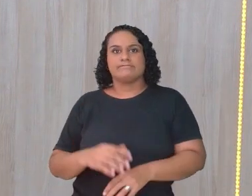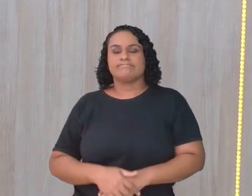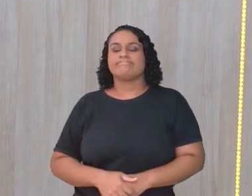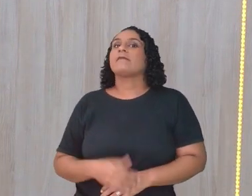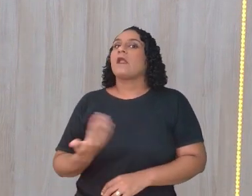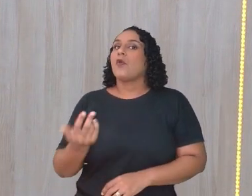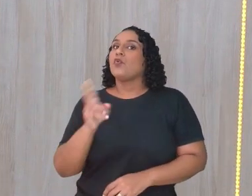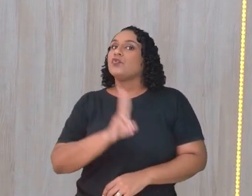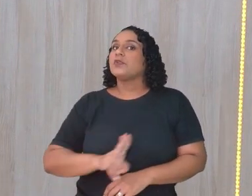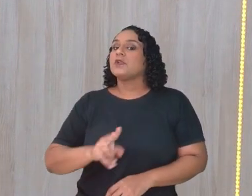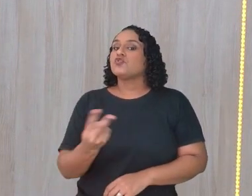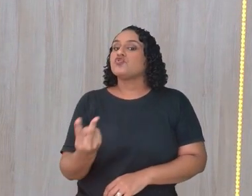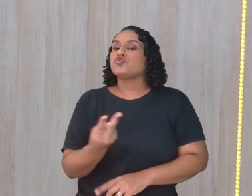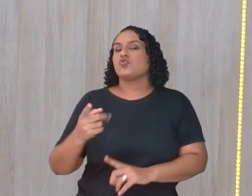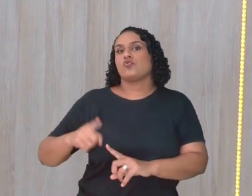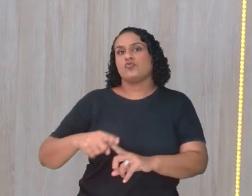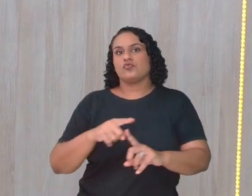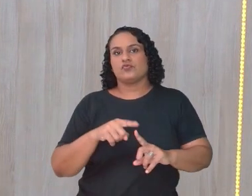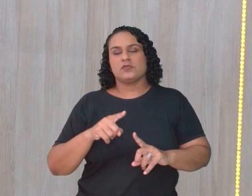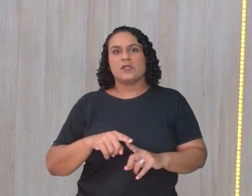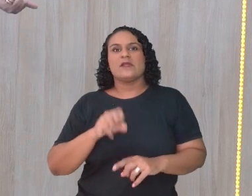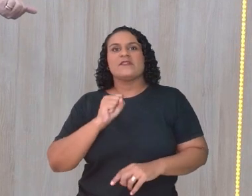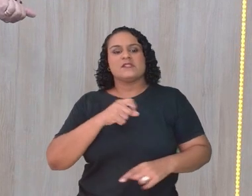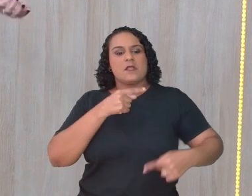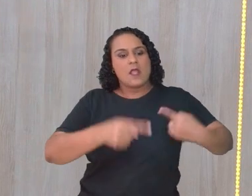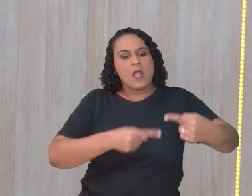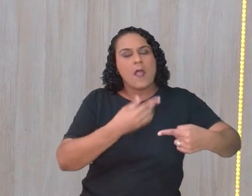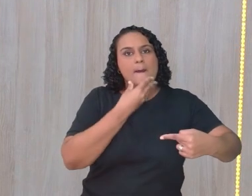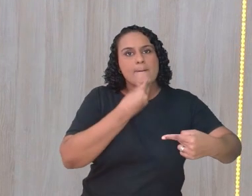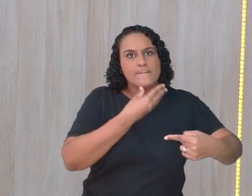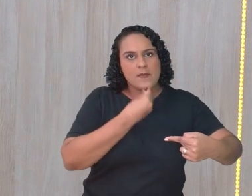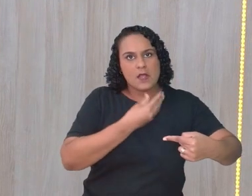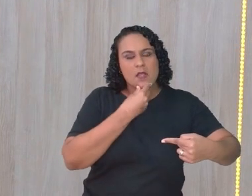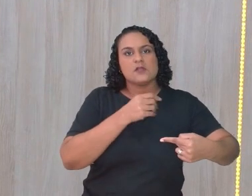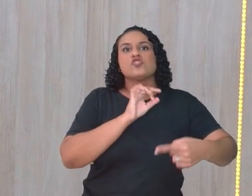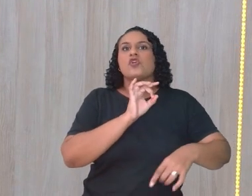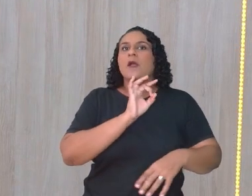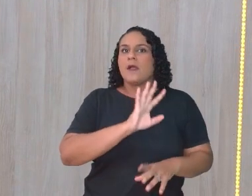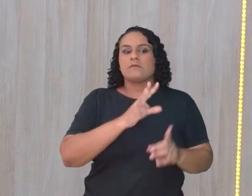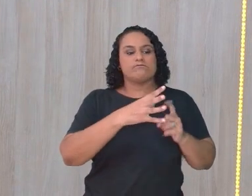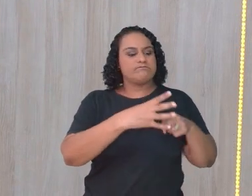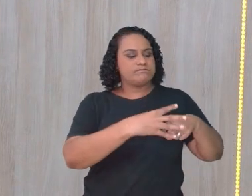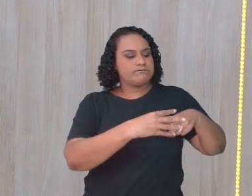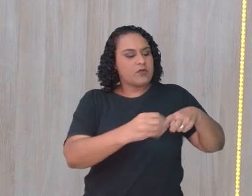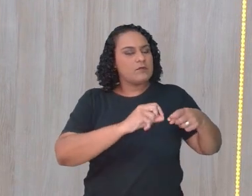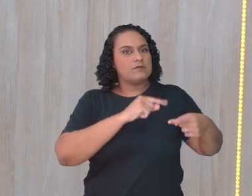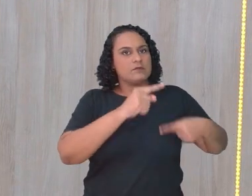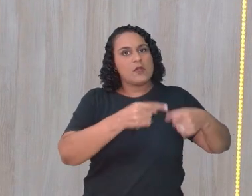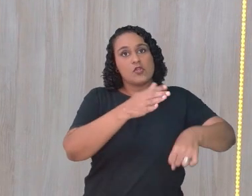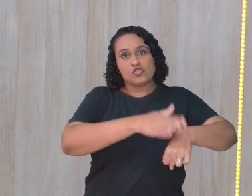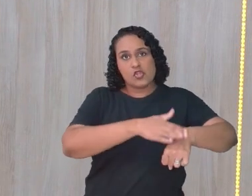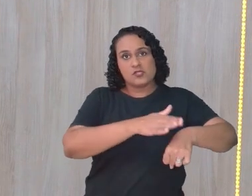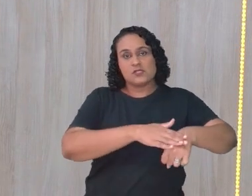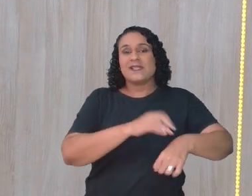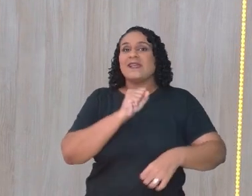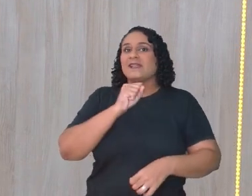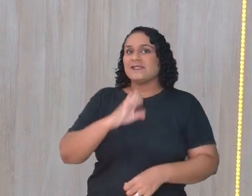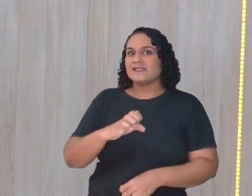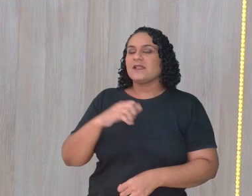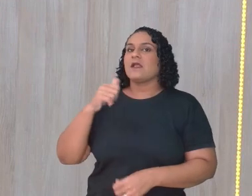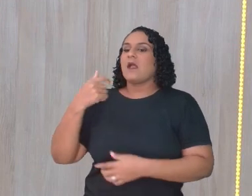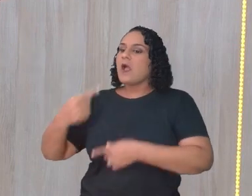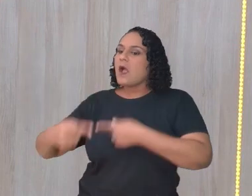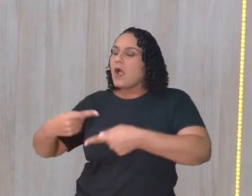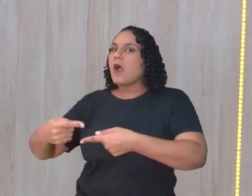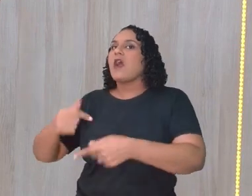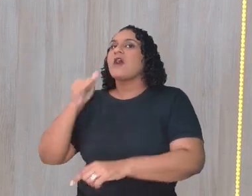dois tipos, né? Para os machos, a reprodução assexuada, e para as fêmeas, a reprodução sexuada, que vamos ver